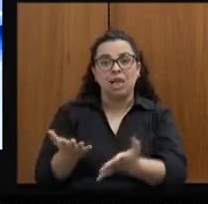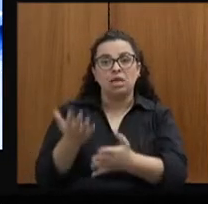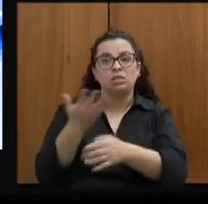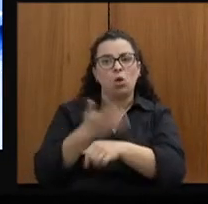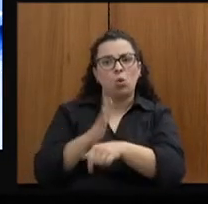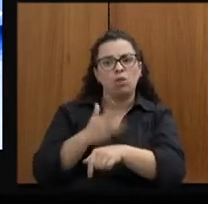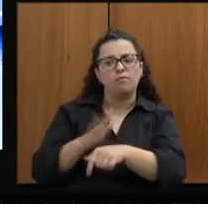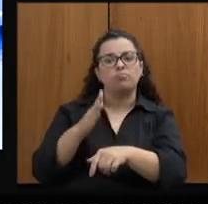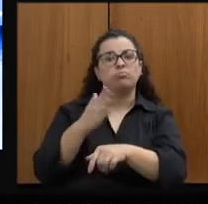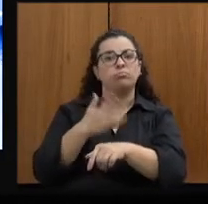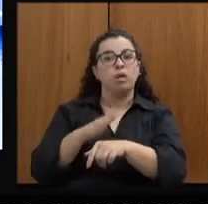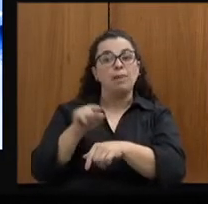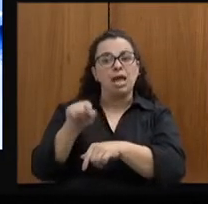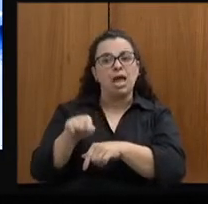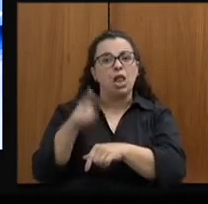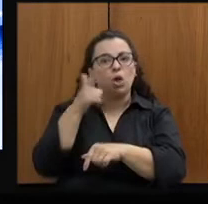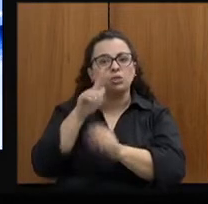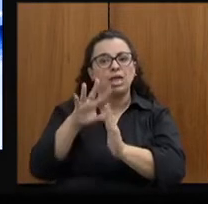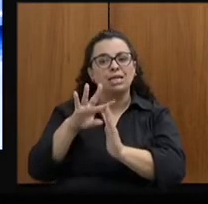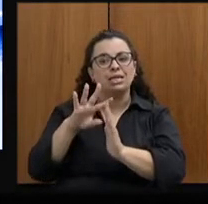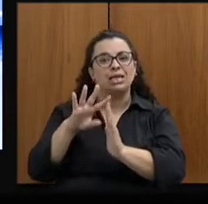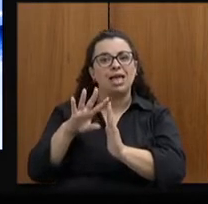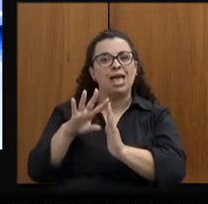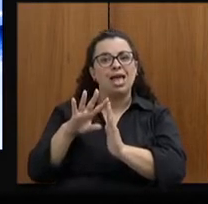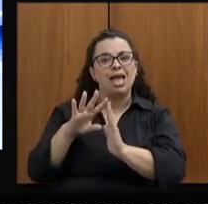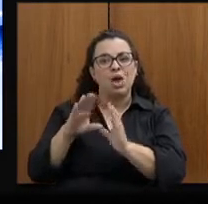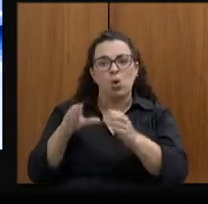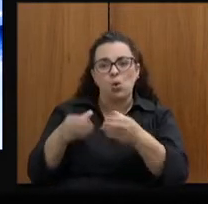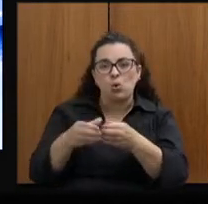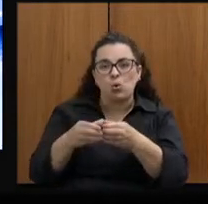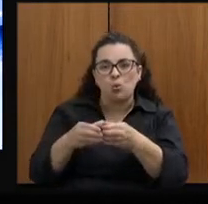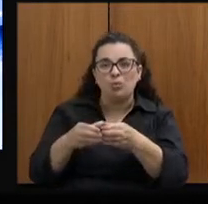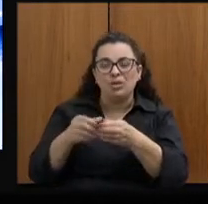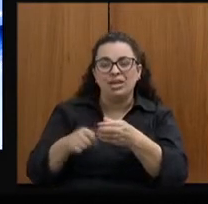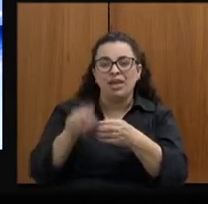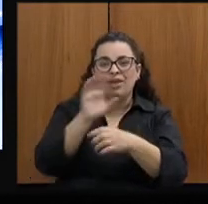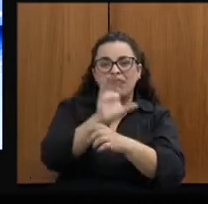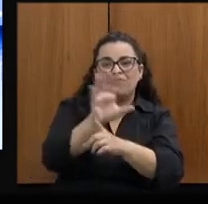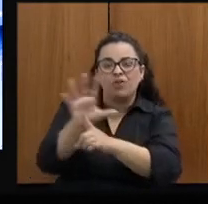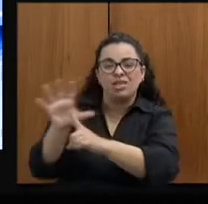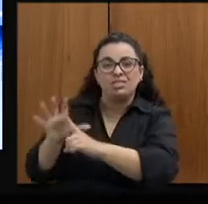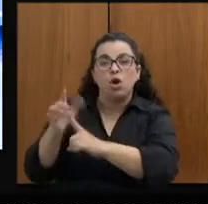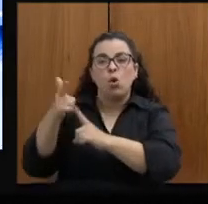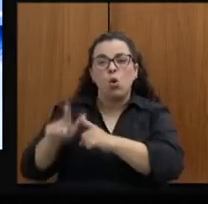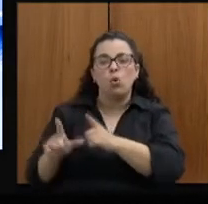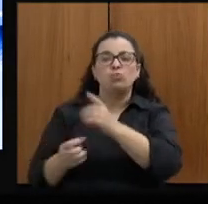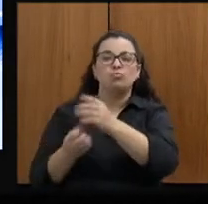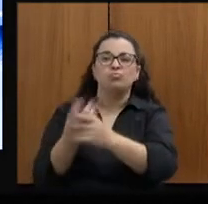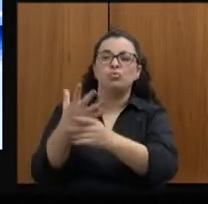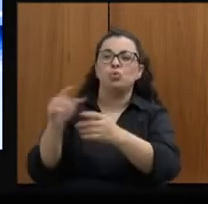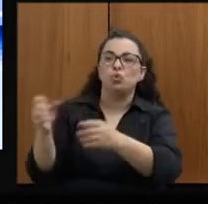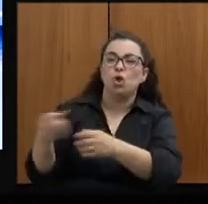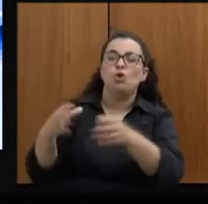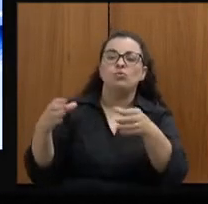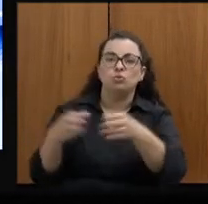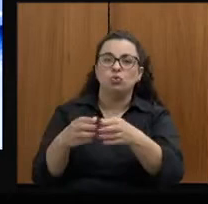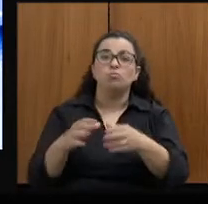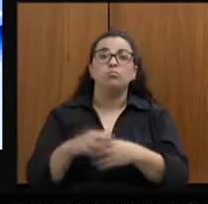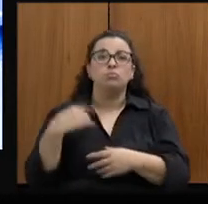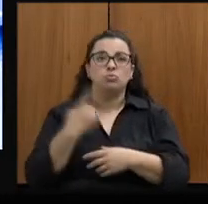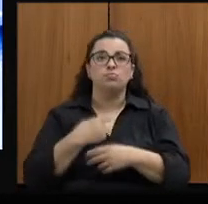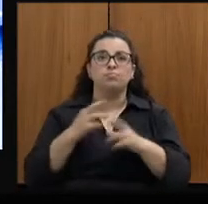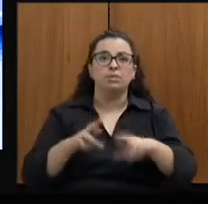produtivas. Então, hoje nós estamos com 540 mulheres atendidas até o final de 2023 em 33